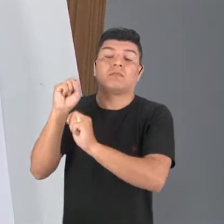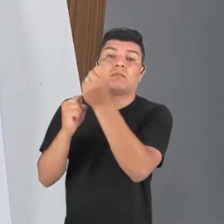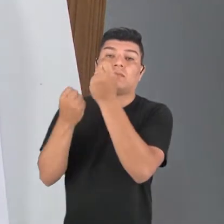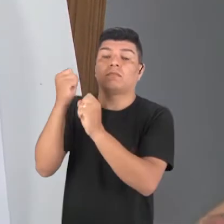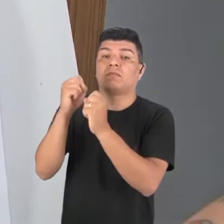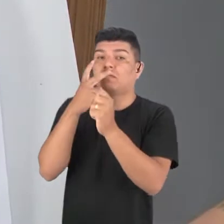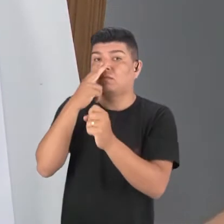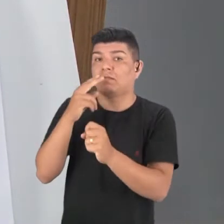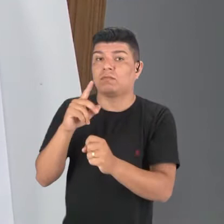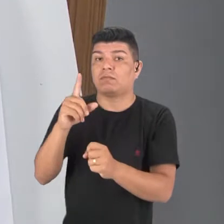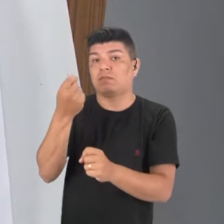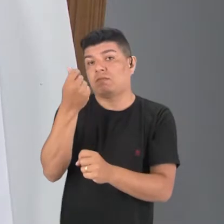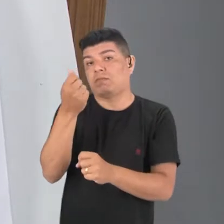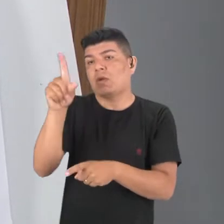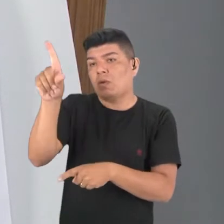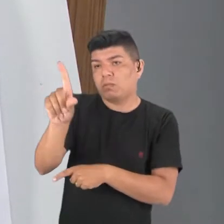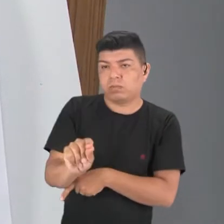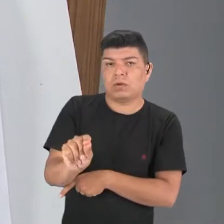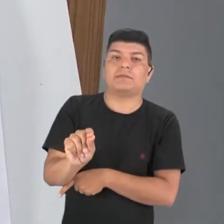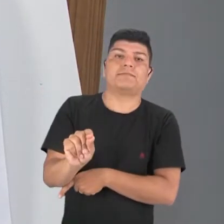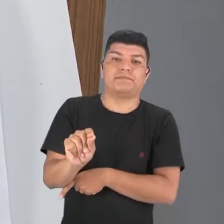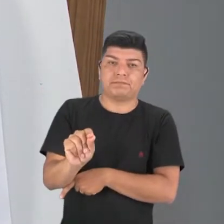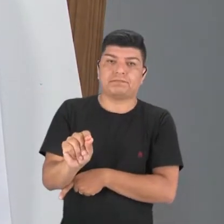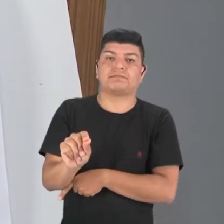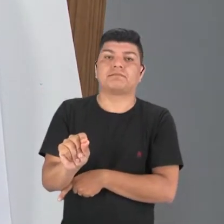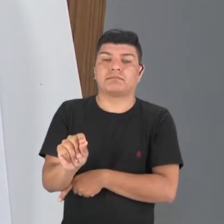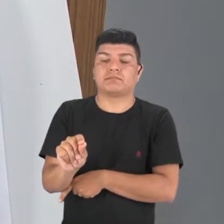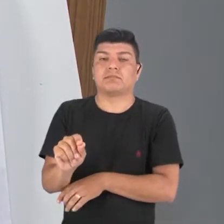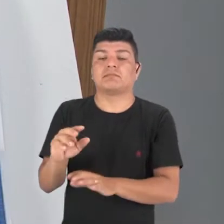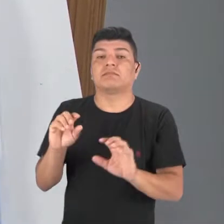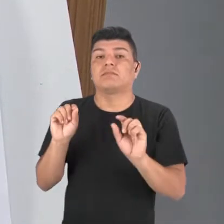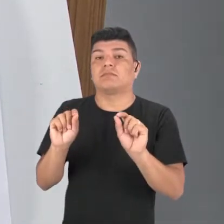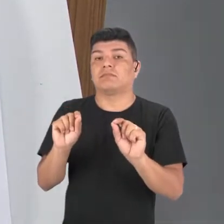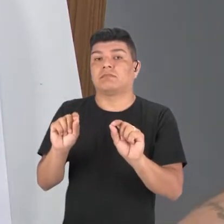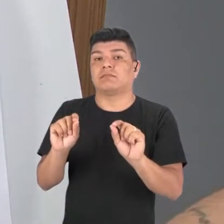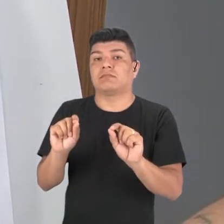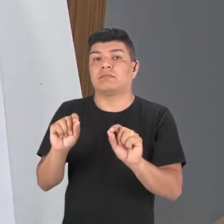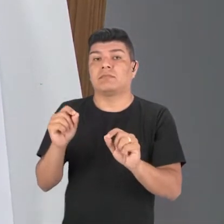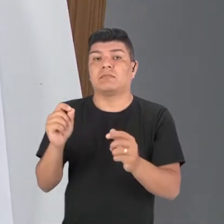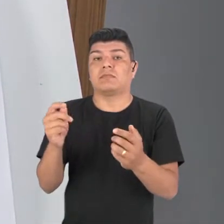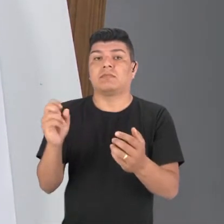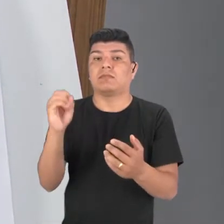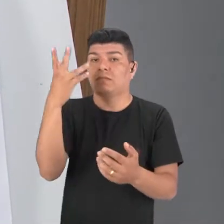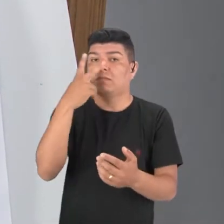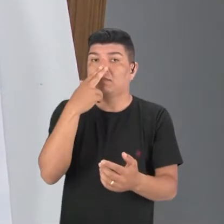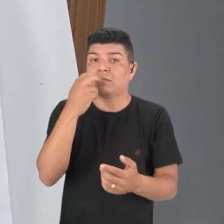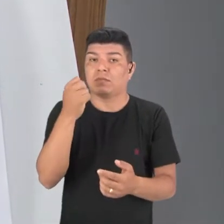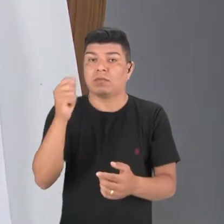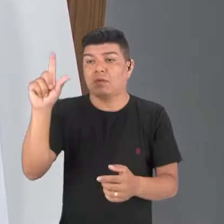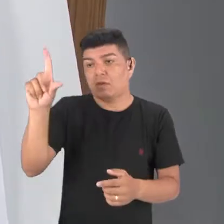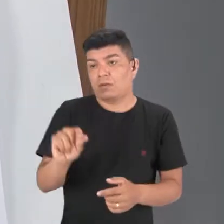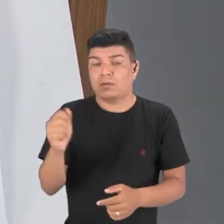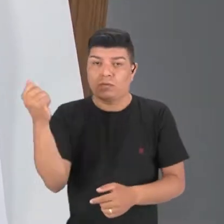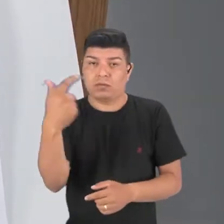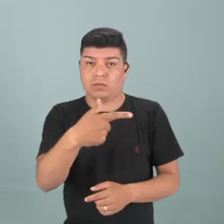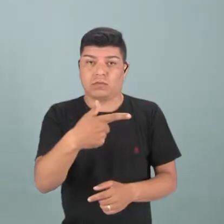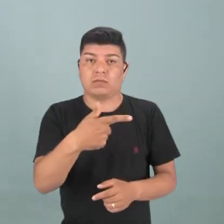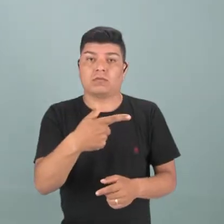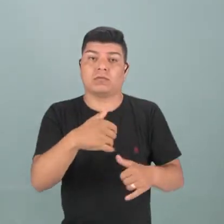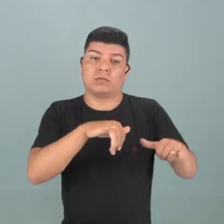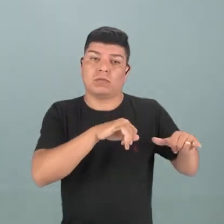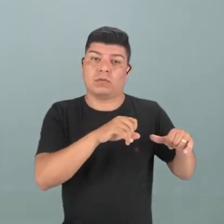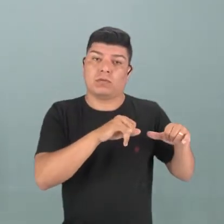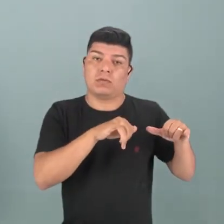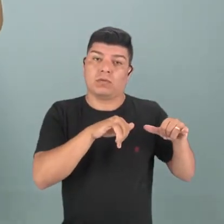têm baixo rendimento de produtividade, o que os coloca em desvantagem no